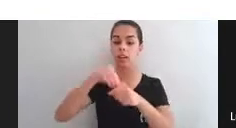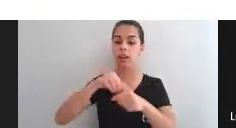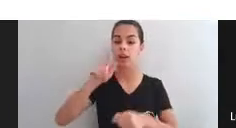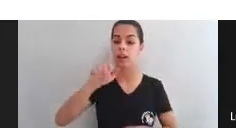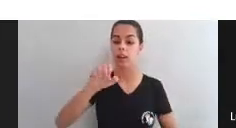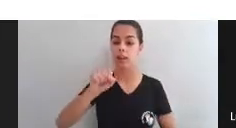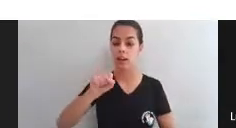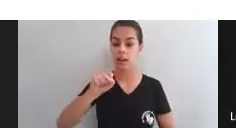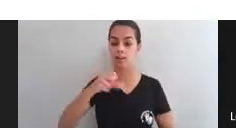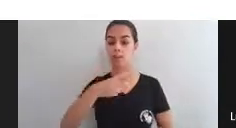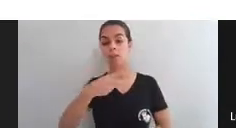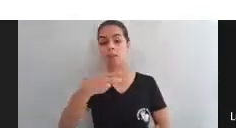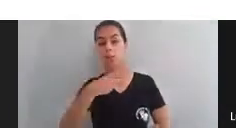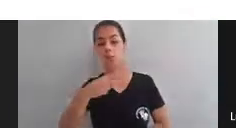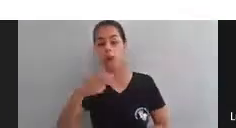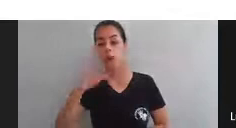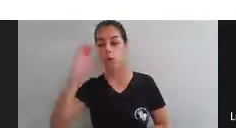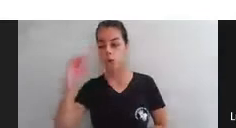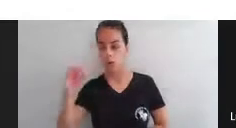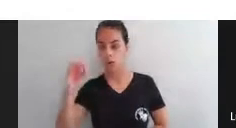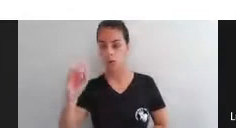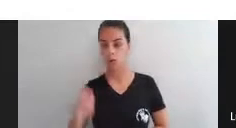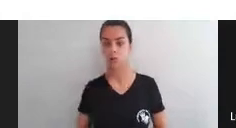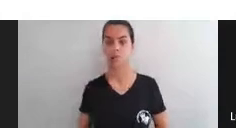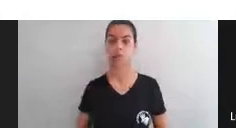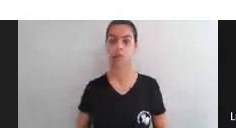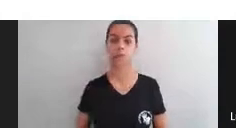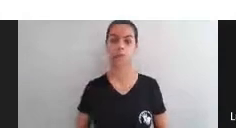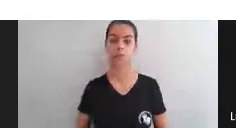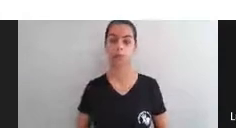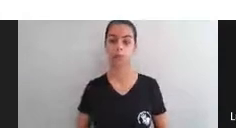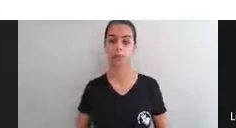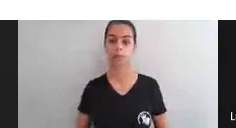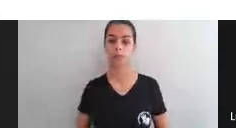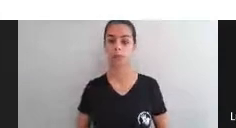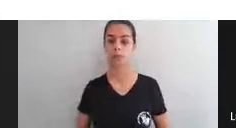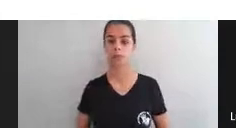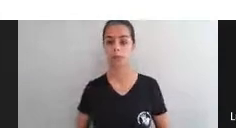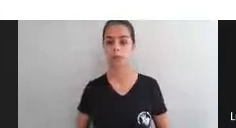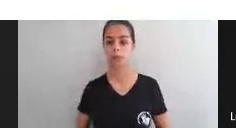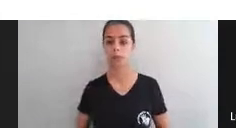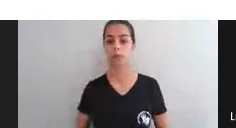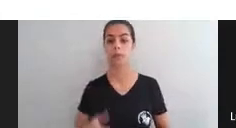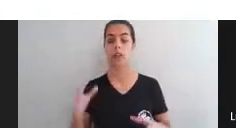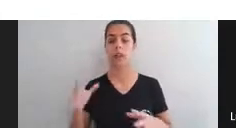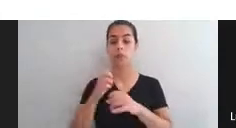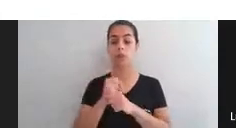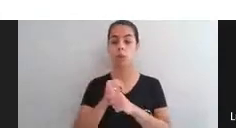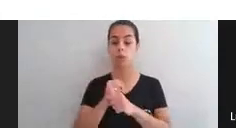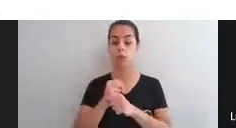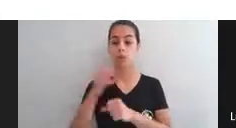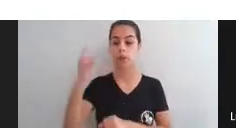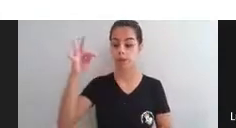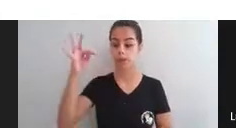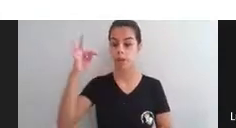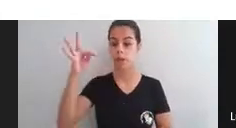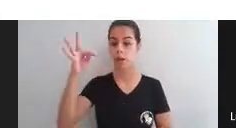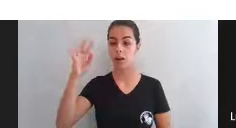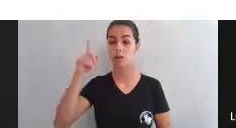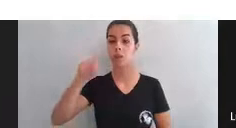zero, porque é um processo cíclico, e, portanto, a soma dos trabalhos realizados vai ser igual